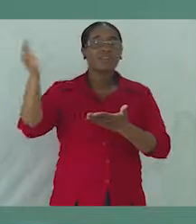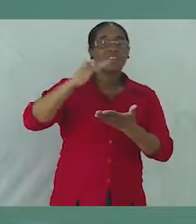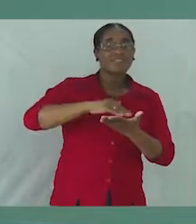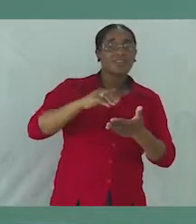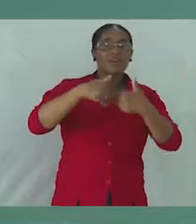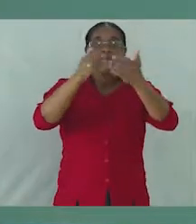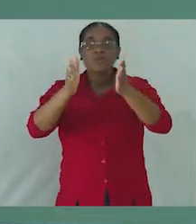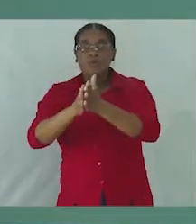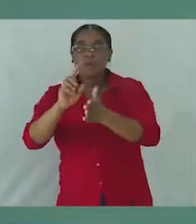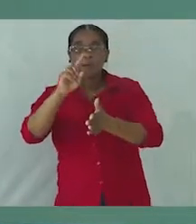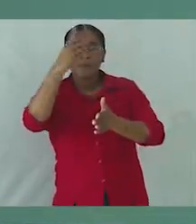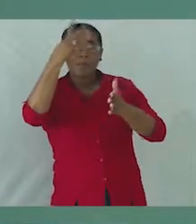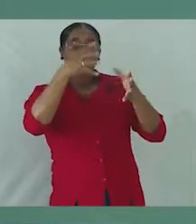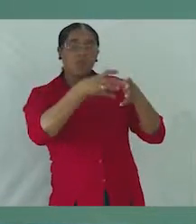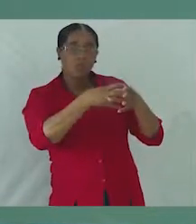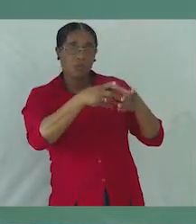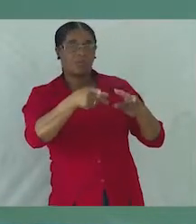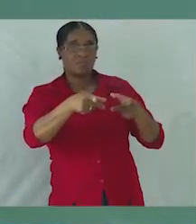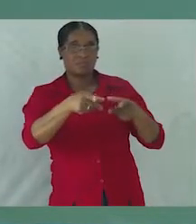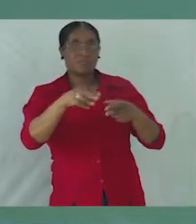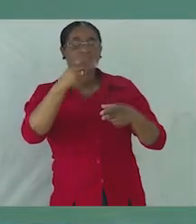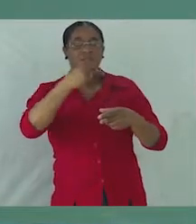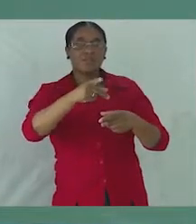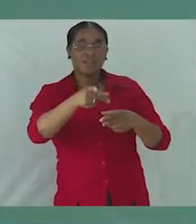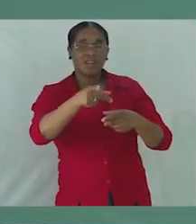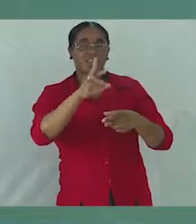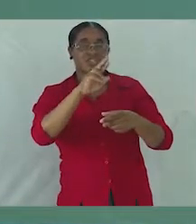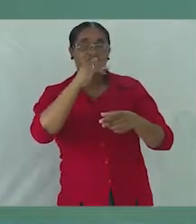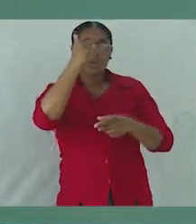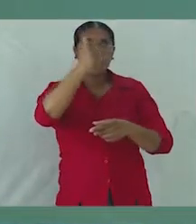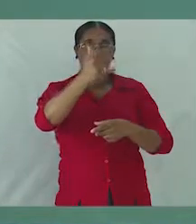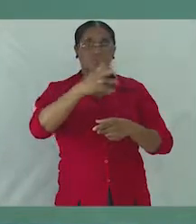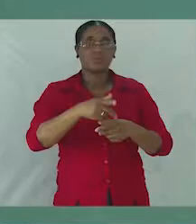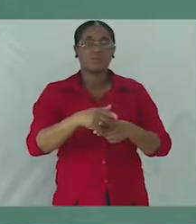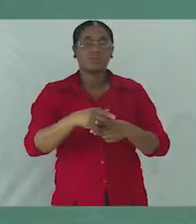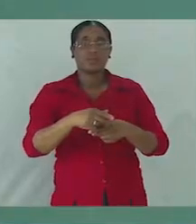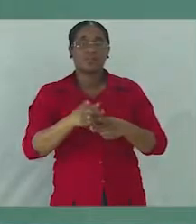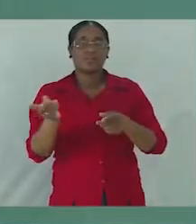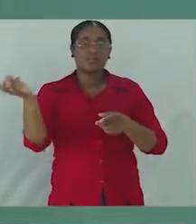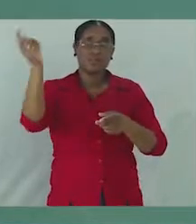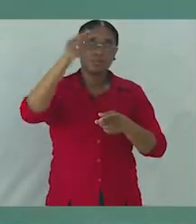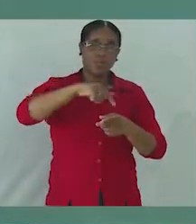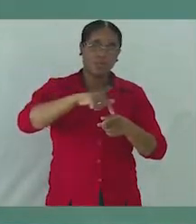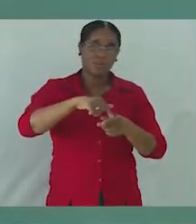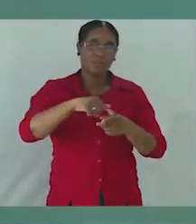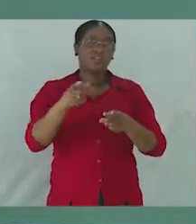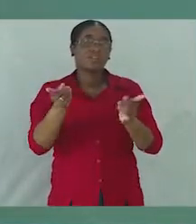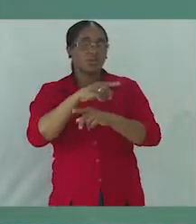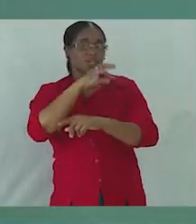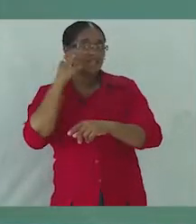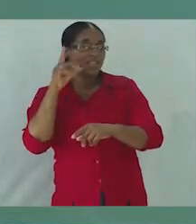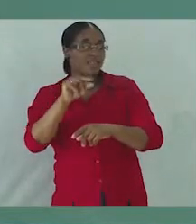para o primeiro membro, certo? Então ficamos com o quê? X ao quadrado, mudando de membro, muda de